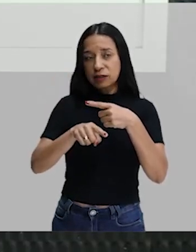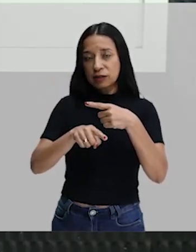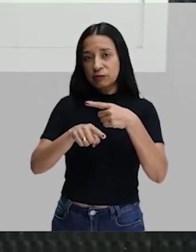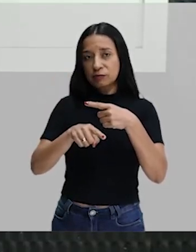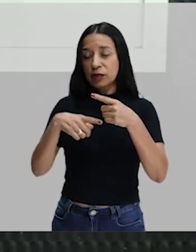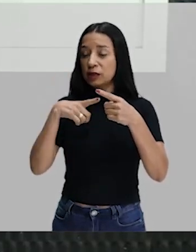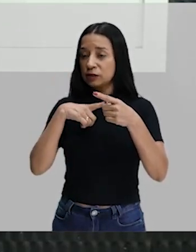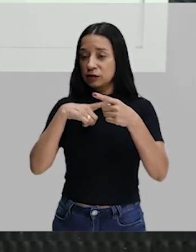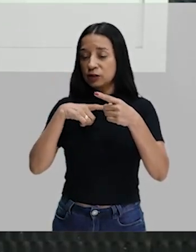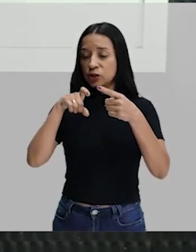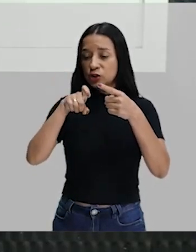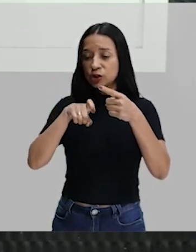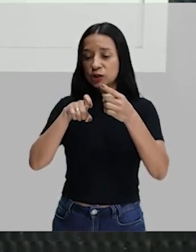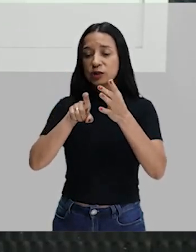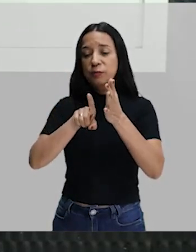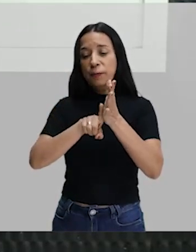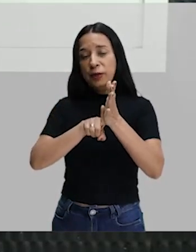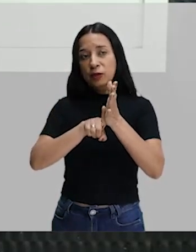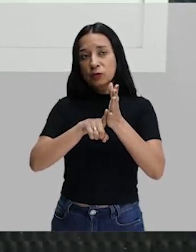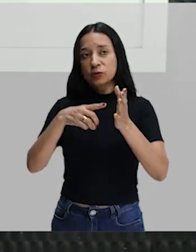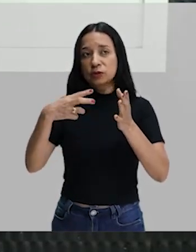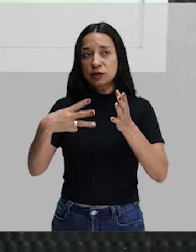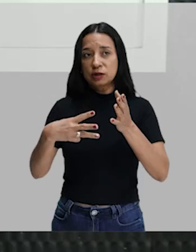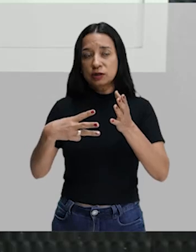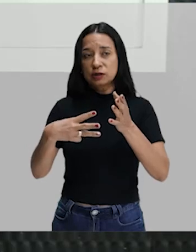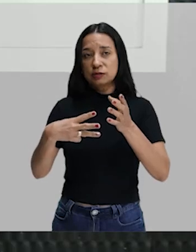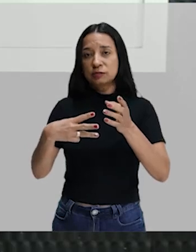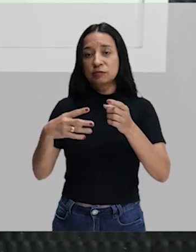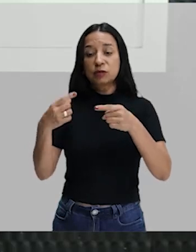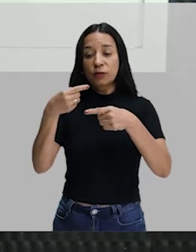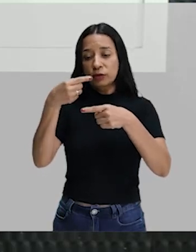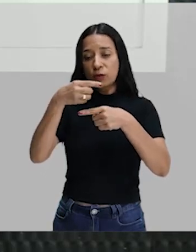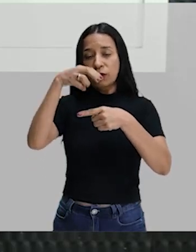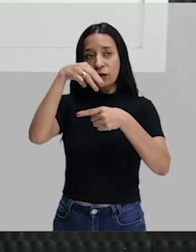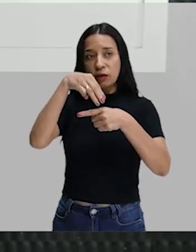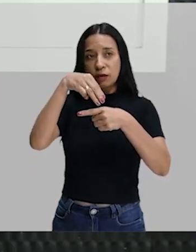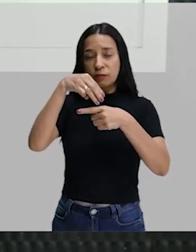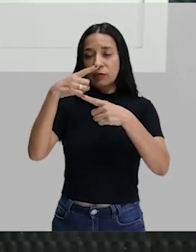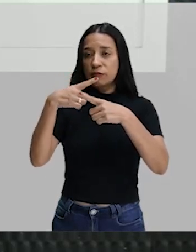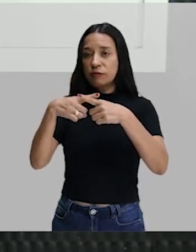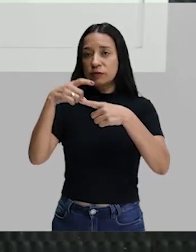vou ter m que multiplica x menos 3.